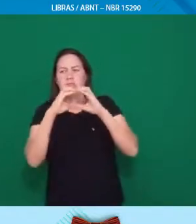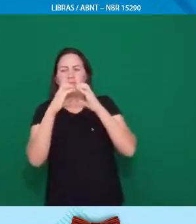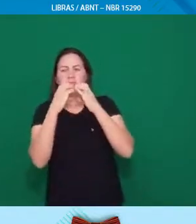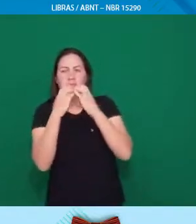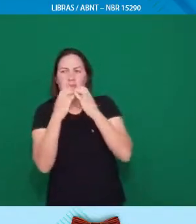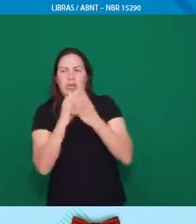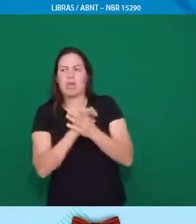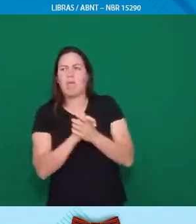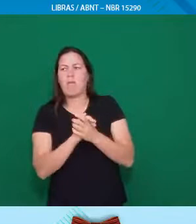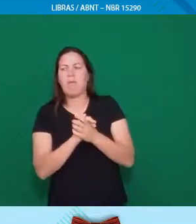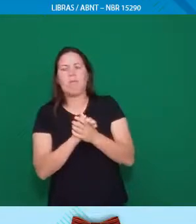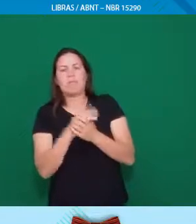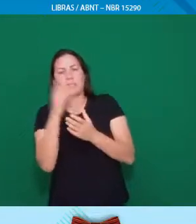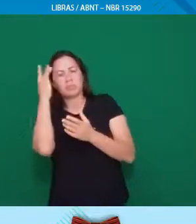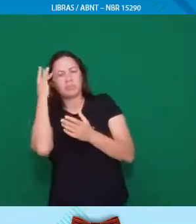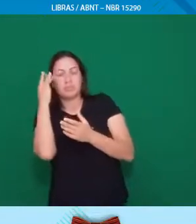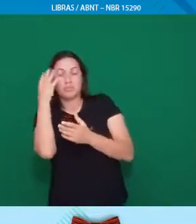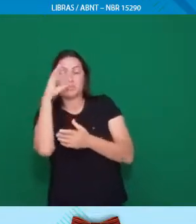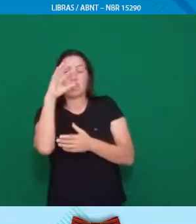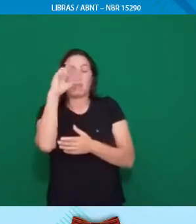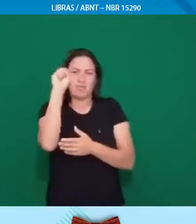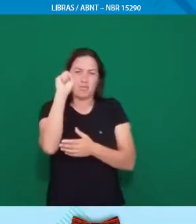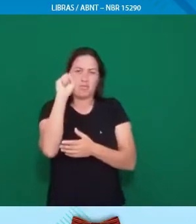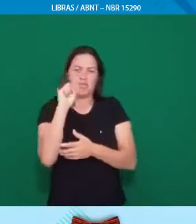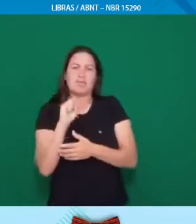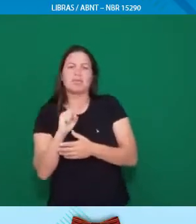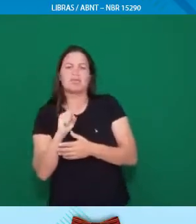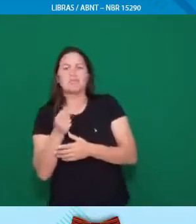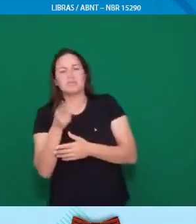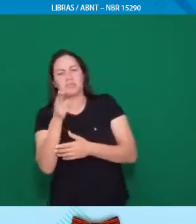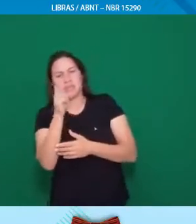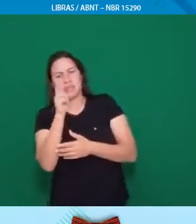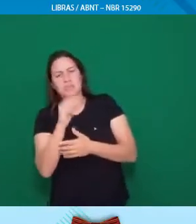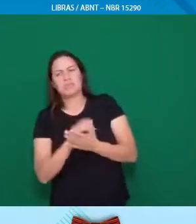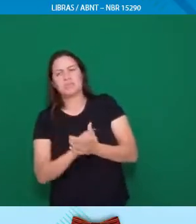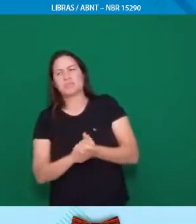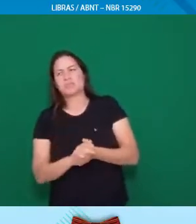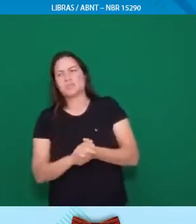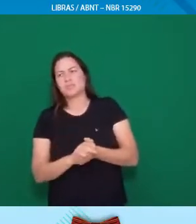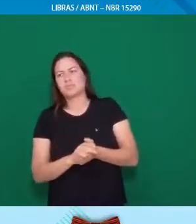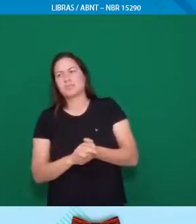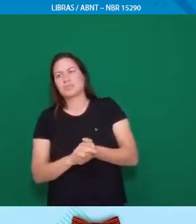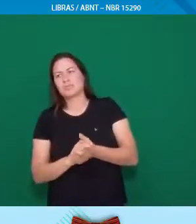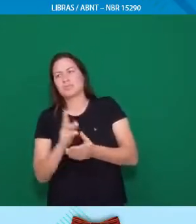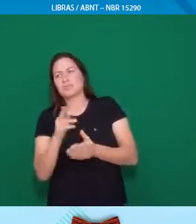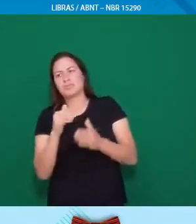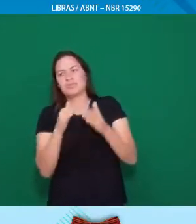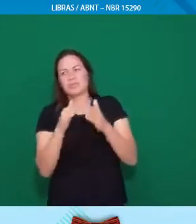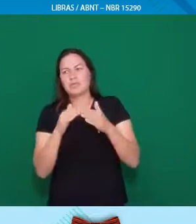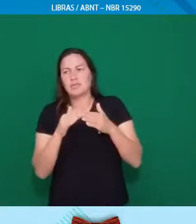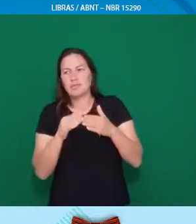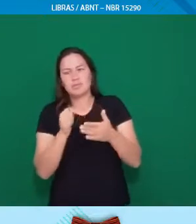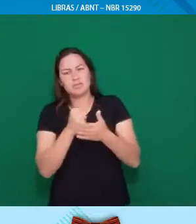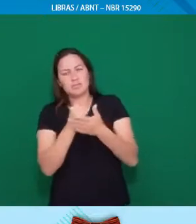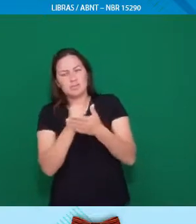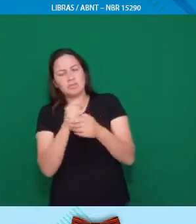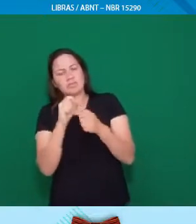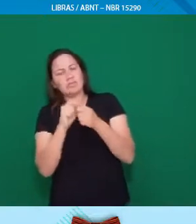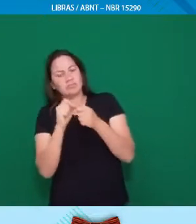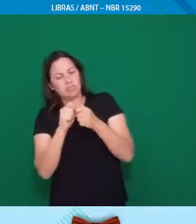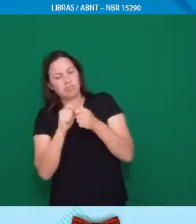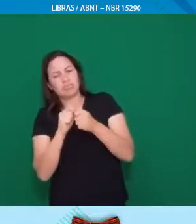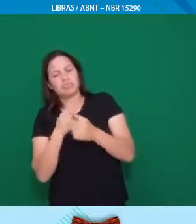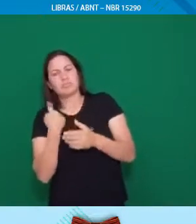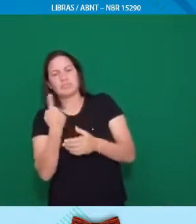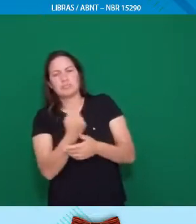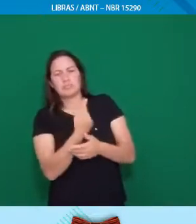para comunidade tão muitas vezes entra não consegue mas sempre e sempre que foi possível a gente